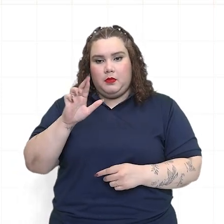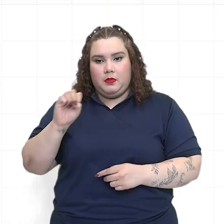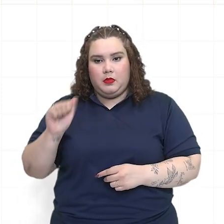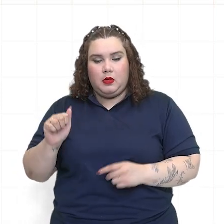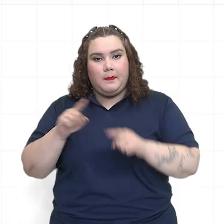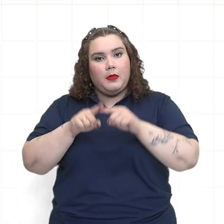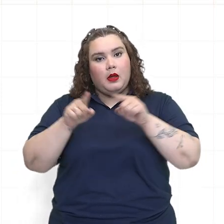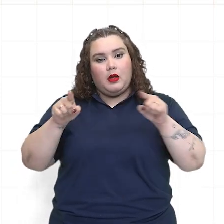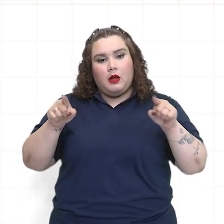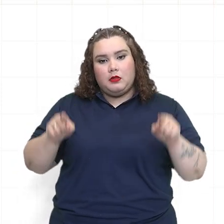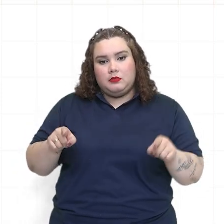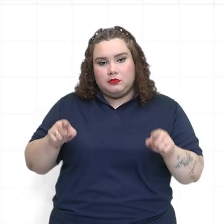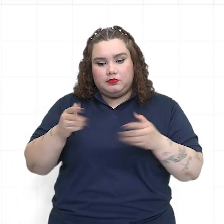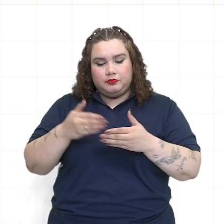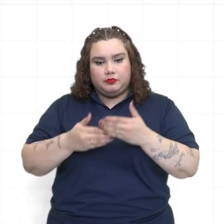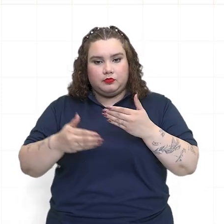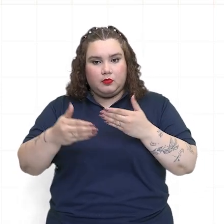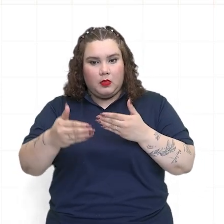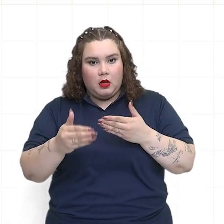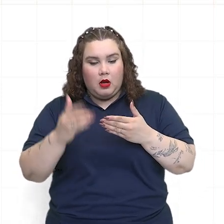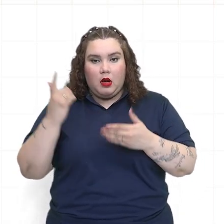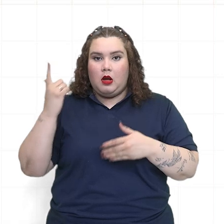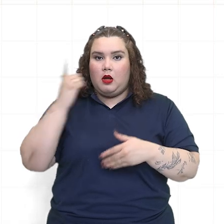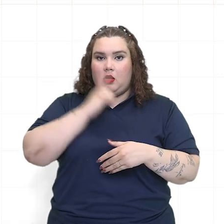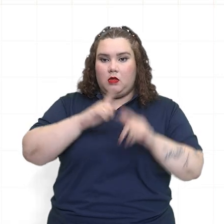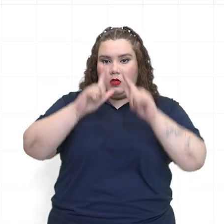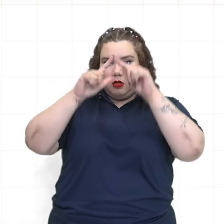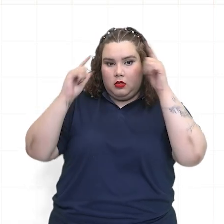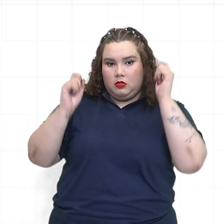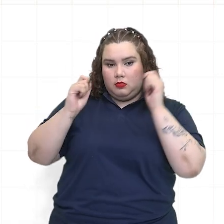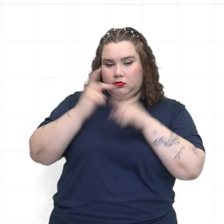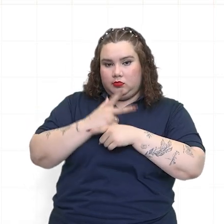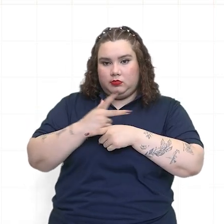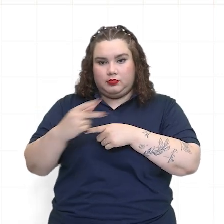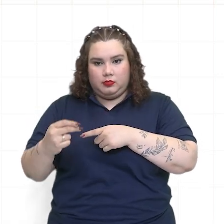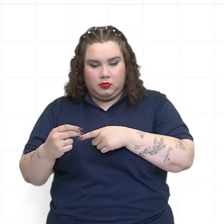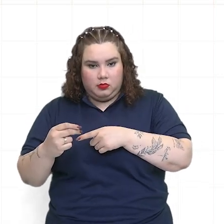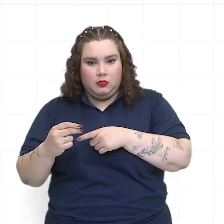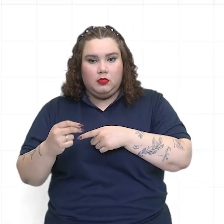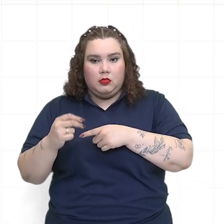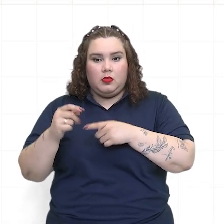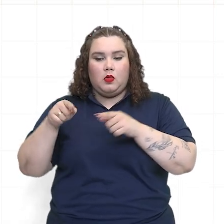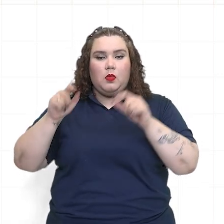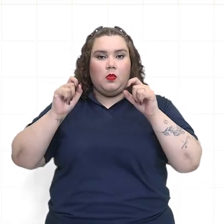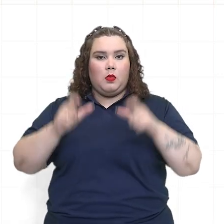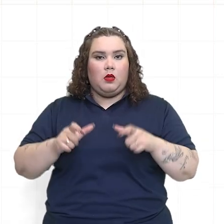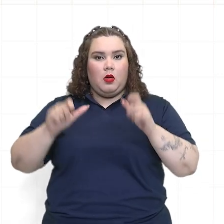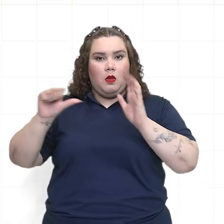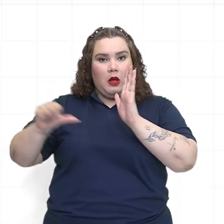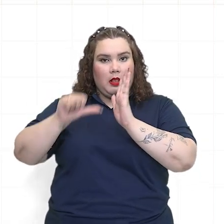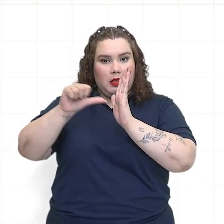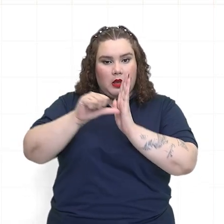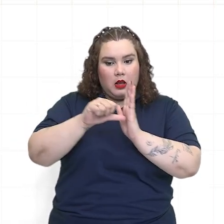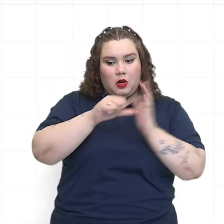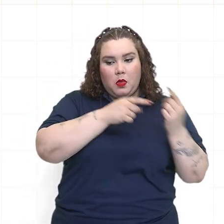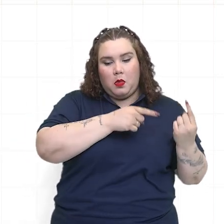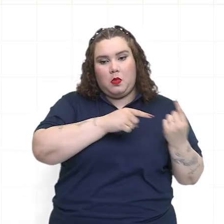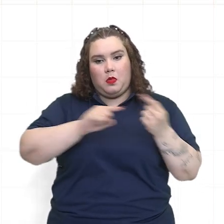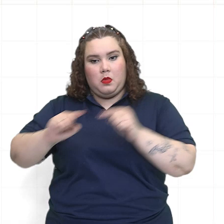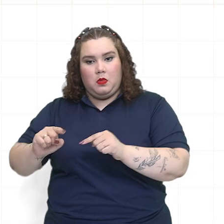Porém, após a vitória da Grécia, especificamente de Atenas, contra essas